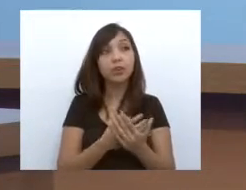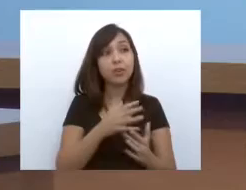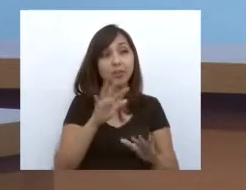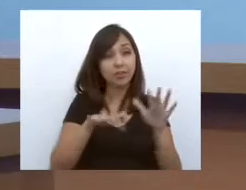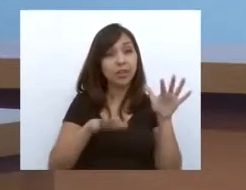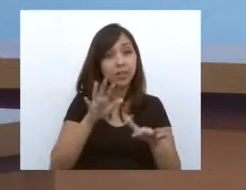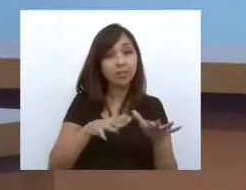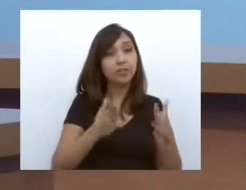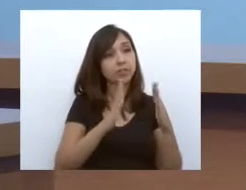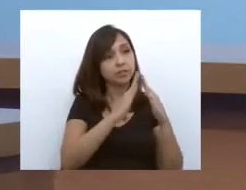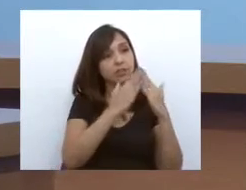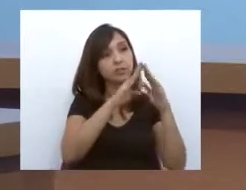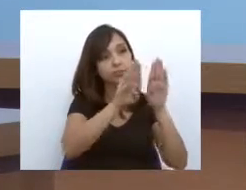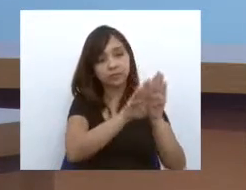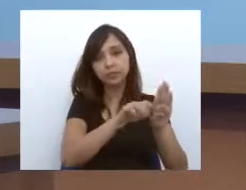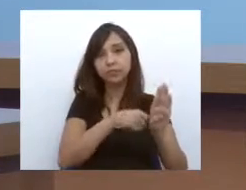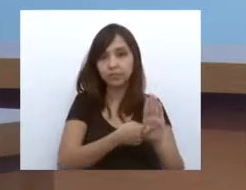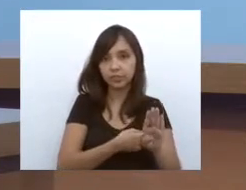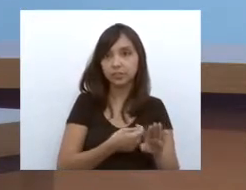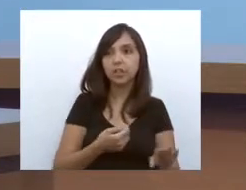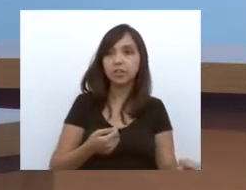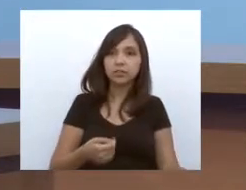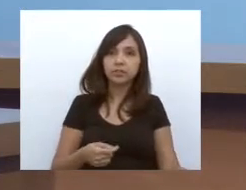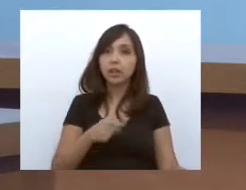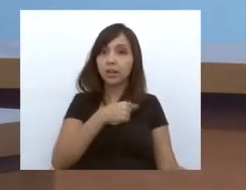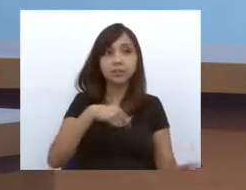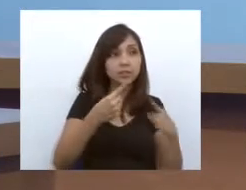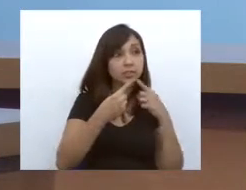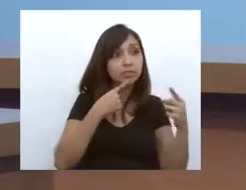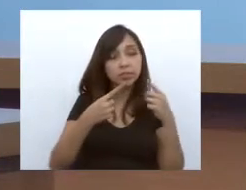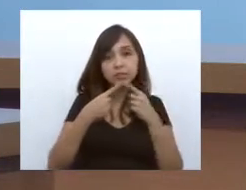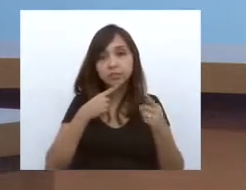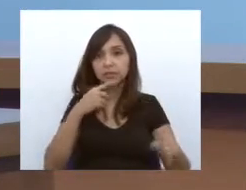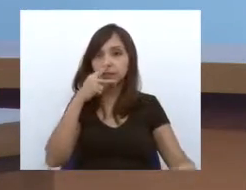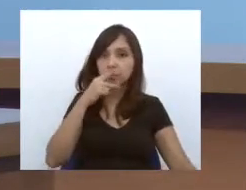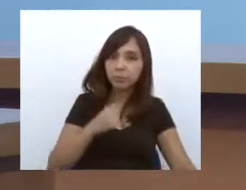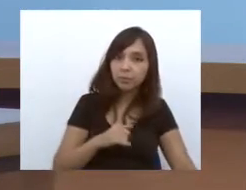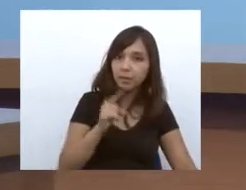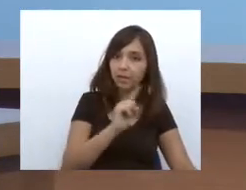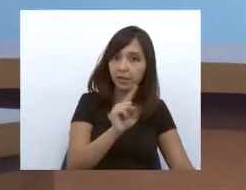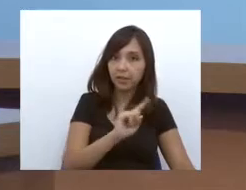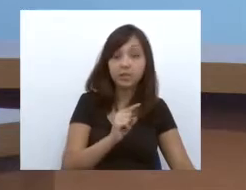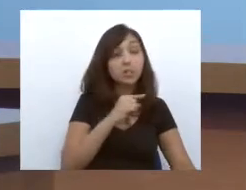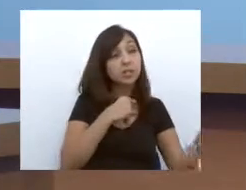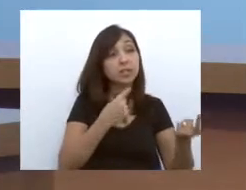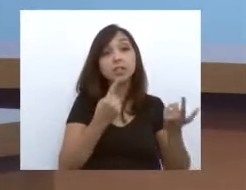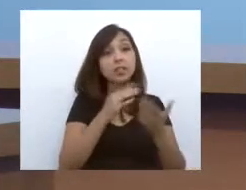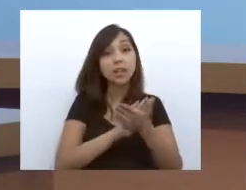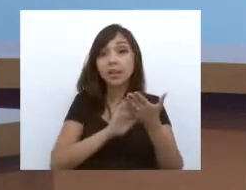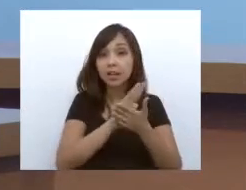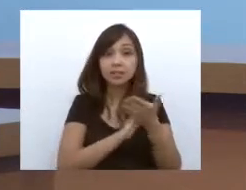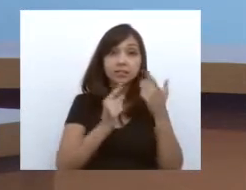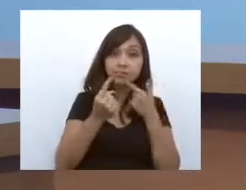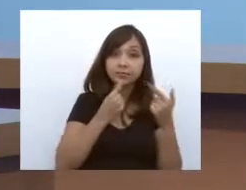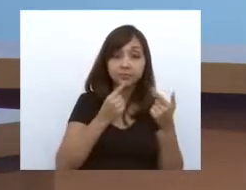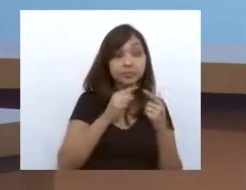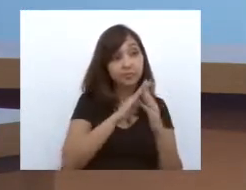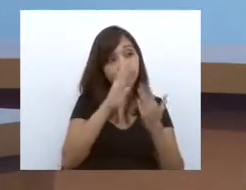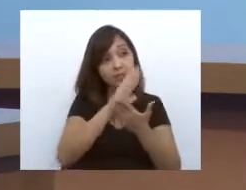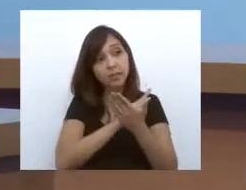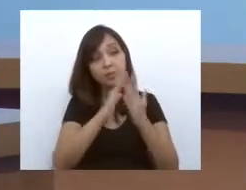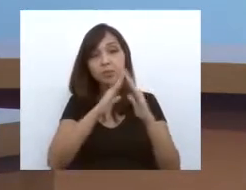previstas aí para ser fechadas. Agora, não foi conversado com os pais, não foi dialogado, e nas escolas que